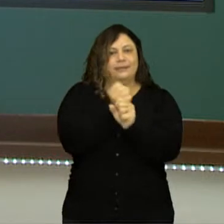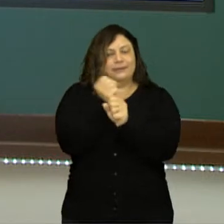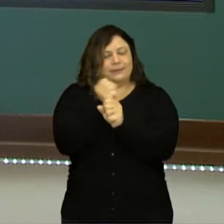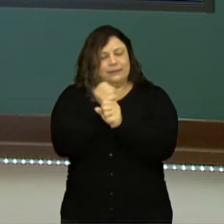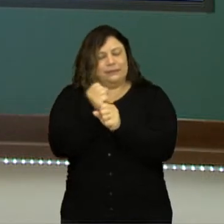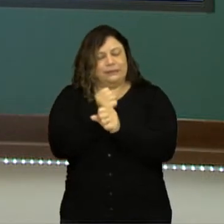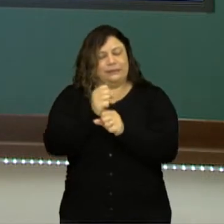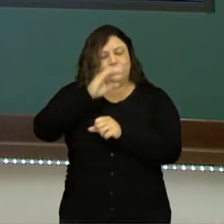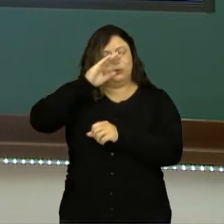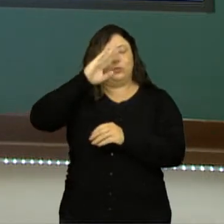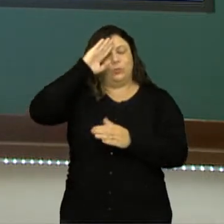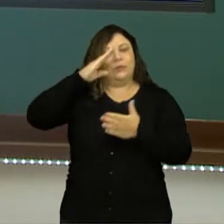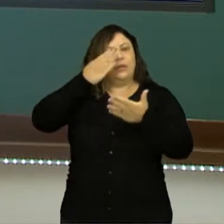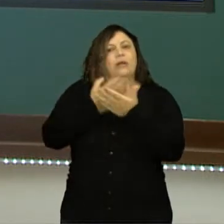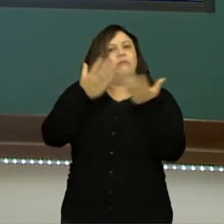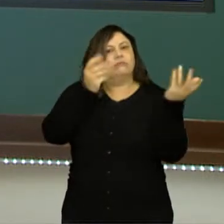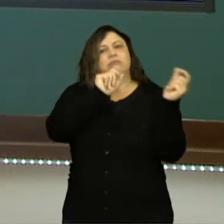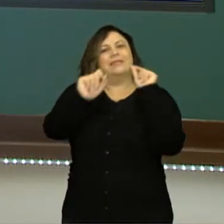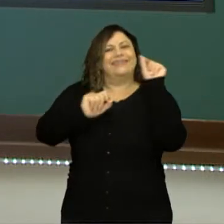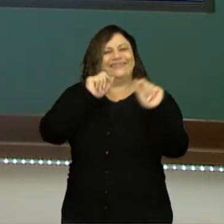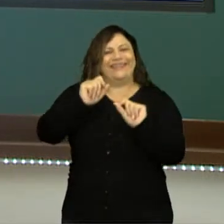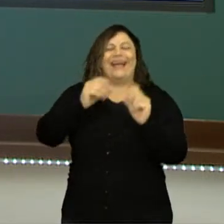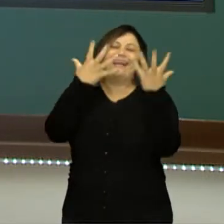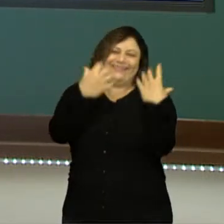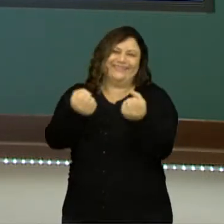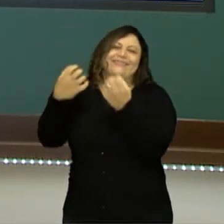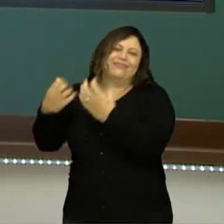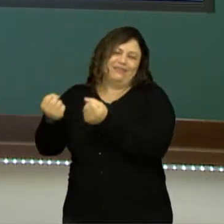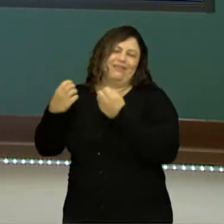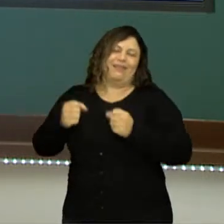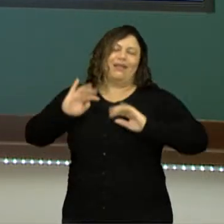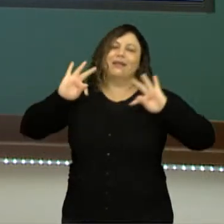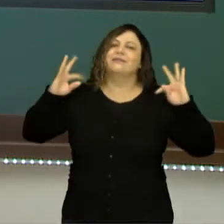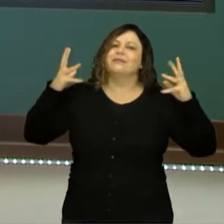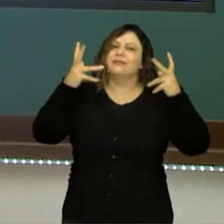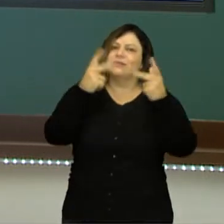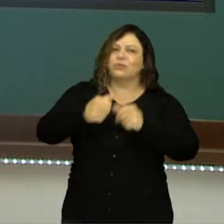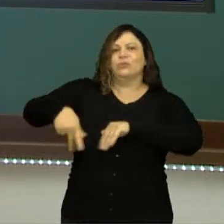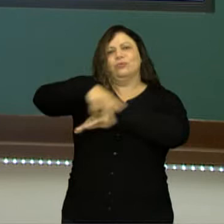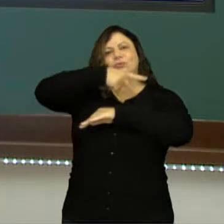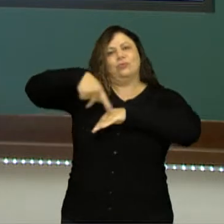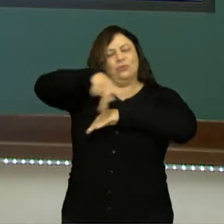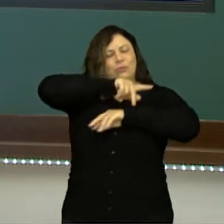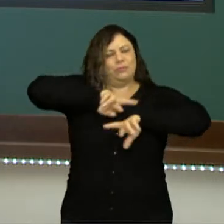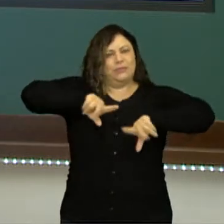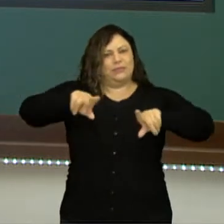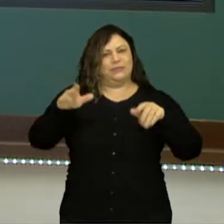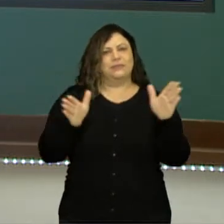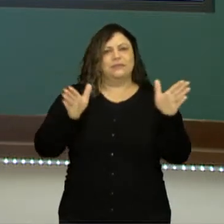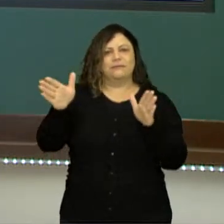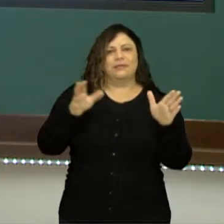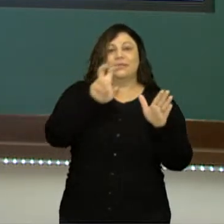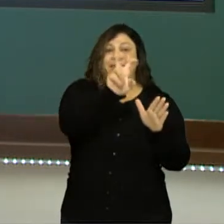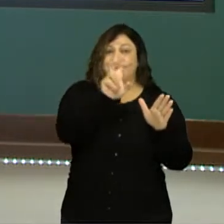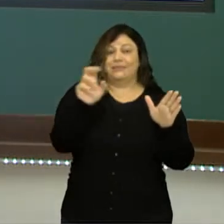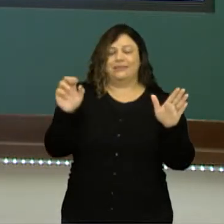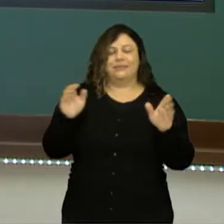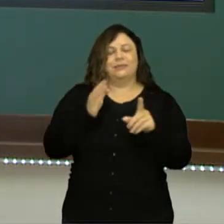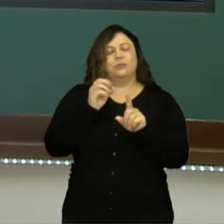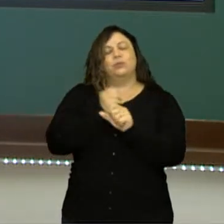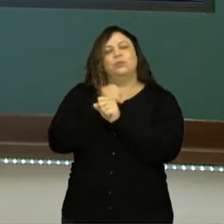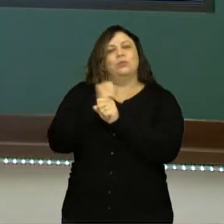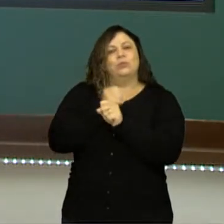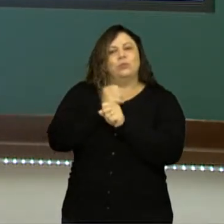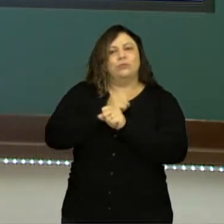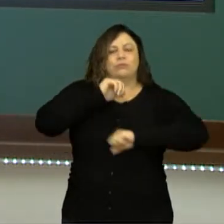cumprissem. Metas de produção estabelecidas com validade de cada 5 anos. A ideia, o objetivo,